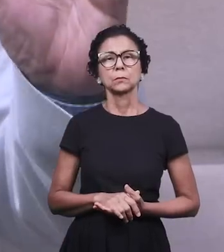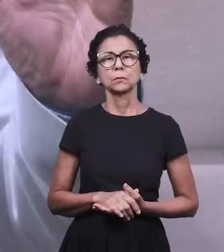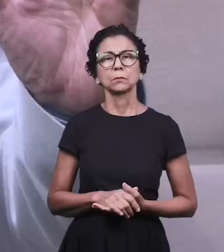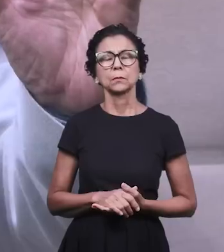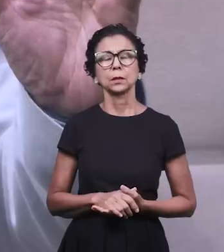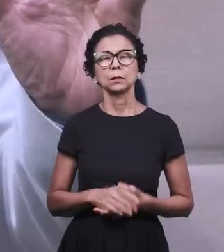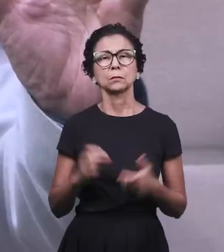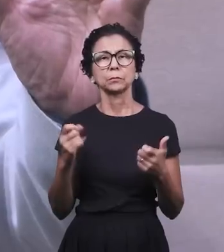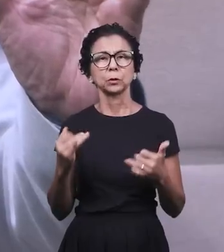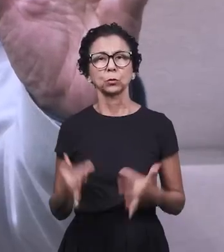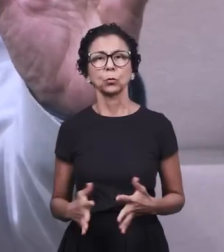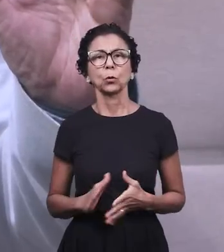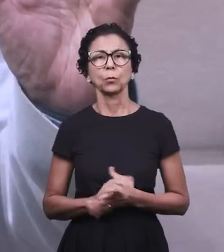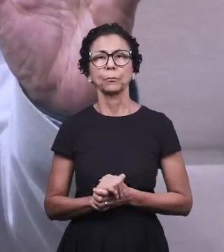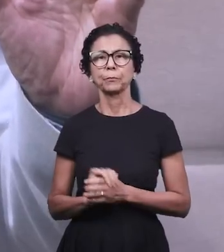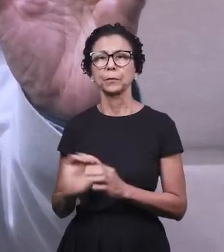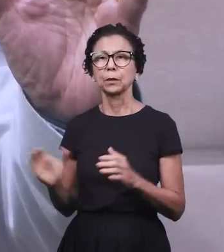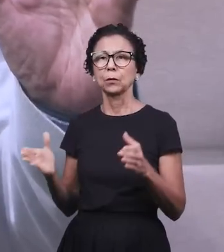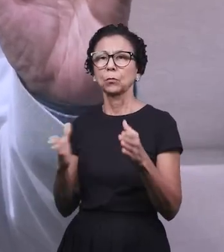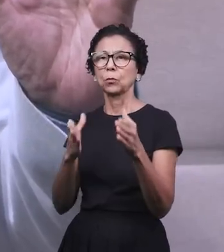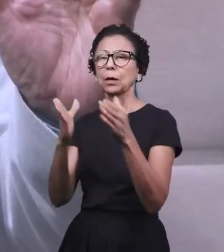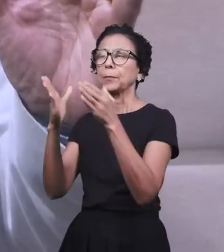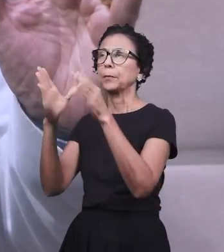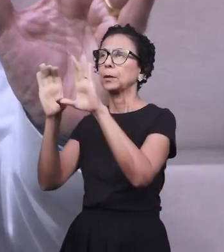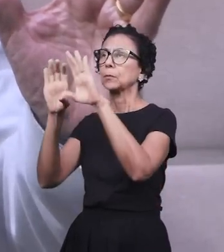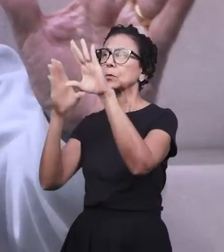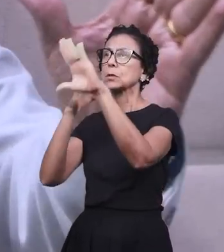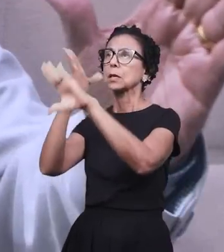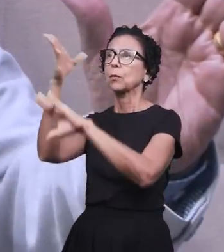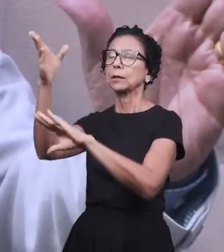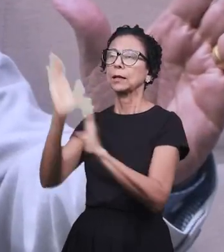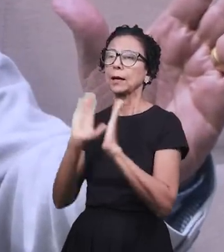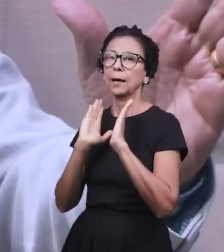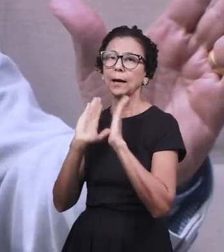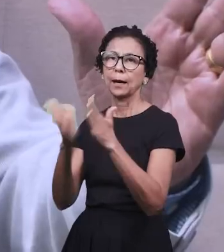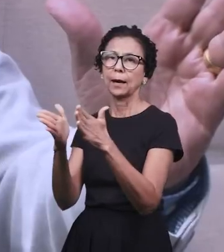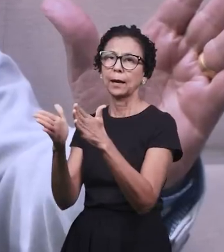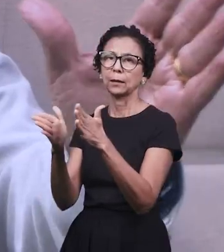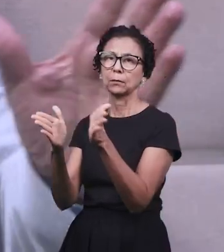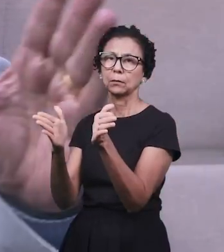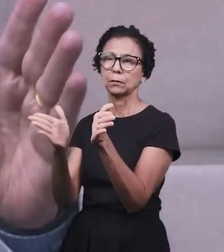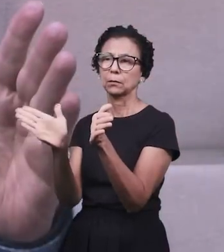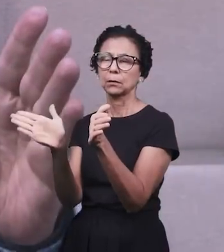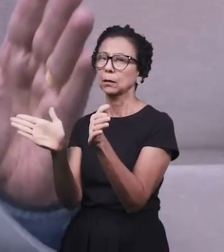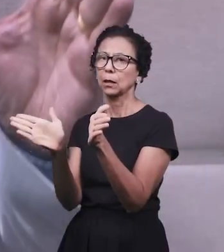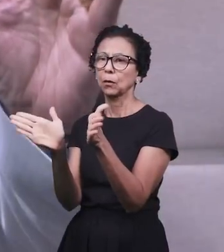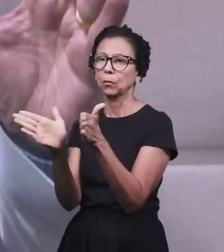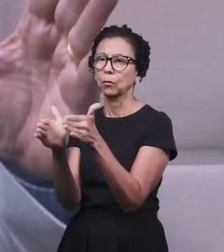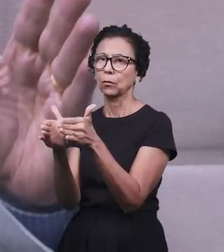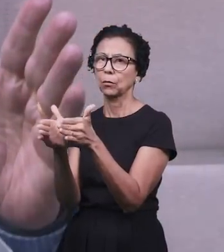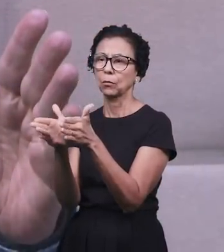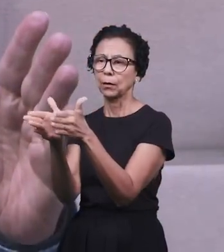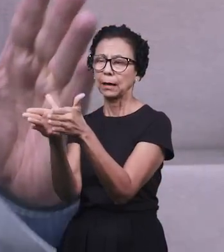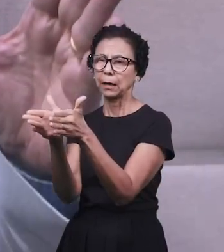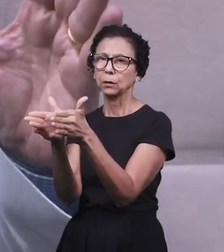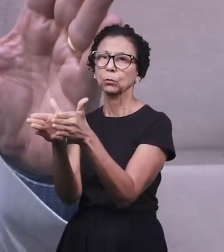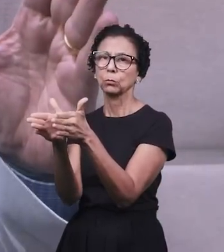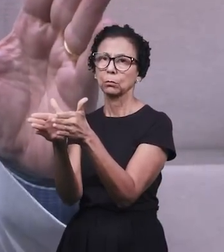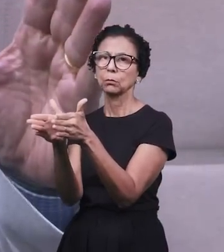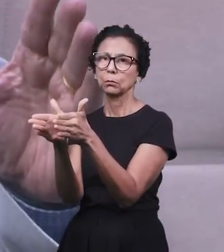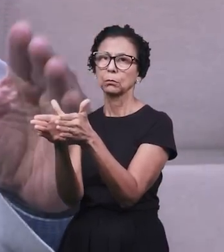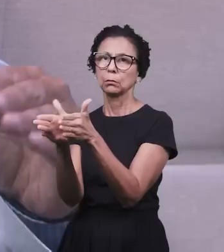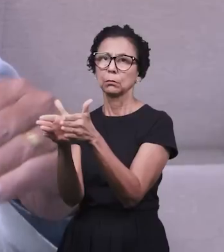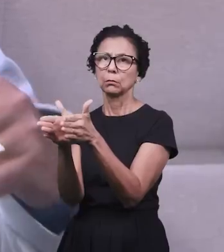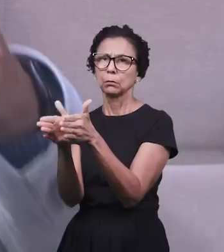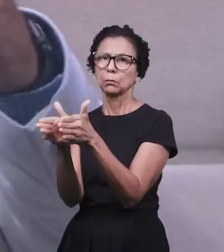caminho para o céu é retidão, é reto, né? Não tem curvas. né? É um caminho reto, é um caminho definido.